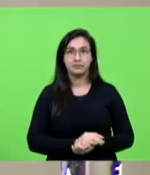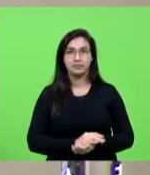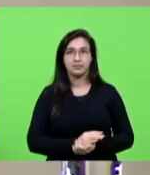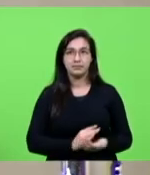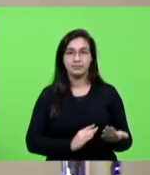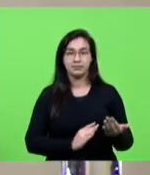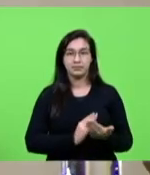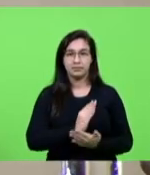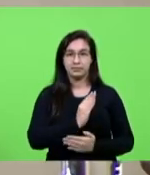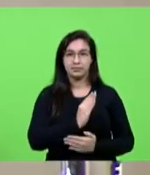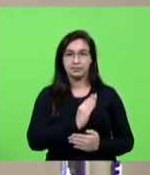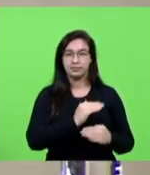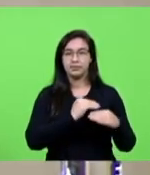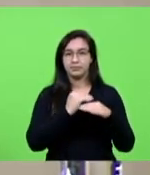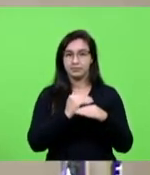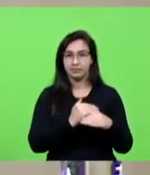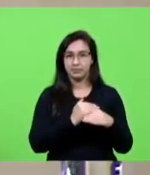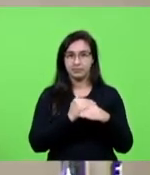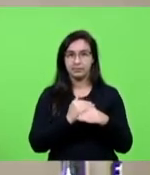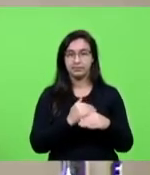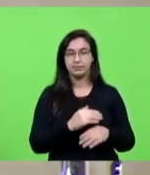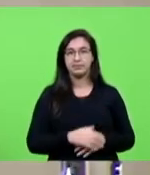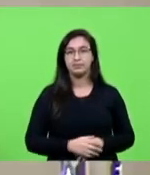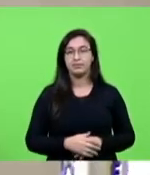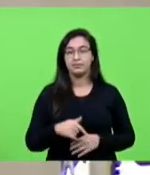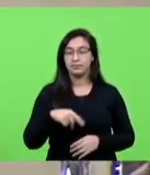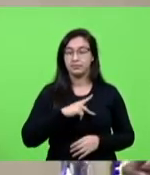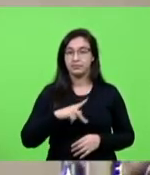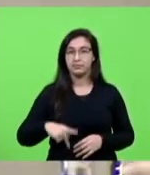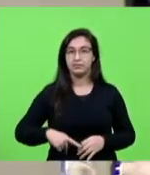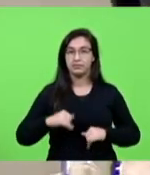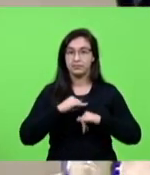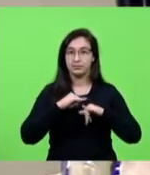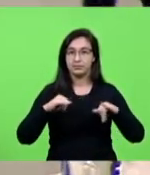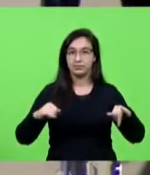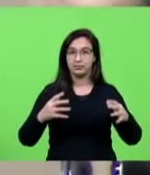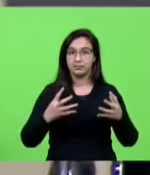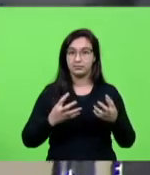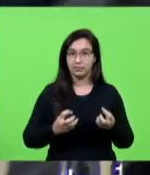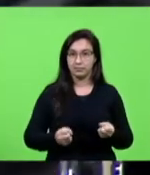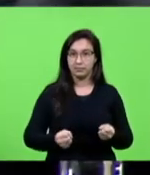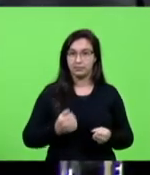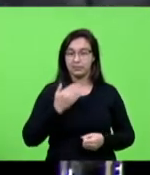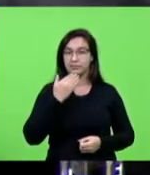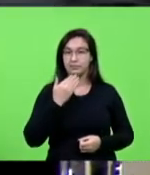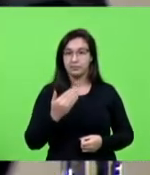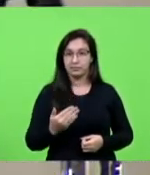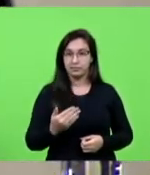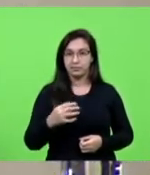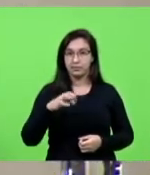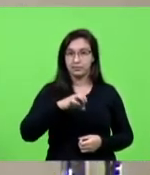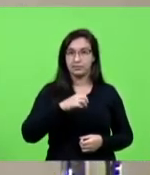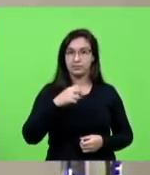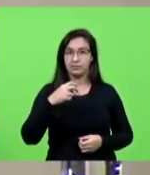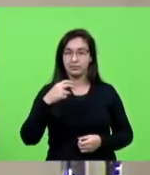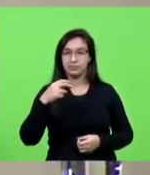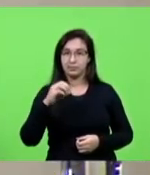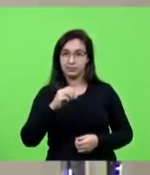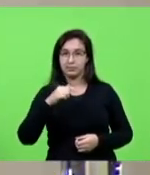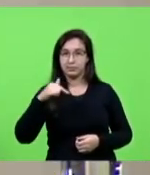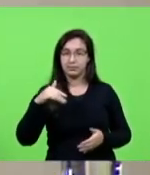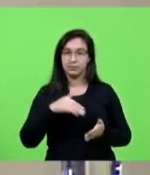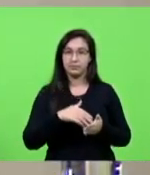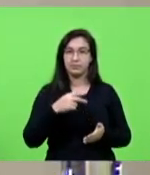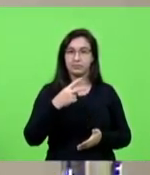encontra. Aprovado por unanimidade, esta presidência comunica e defere os seguintes requerimentos. Requerimento 907 a